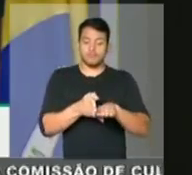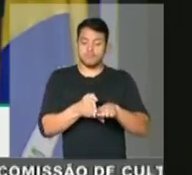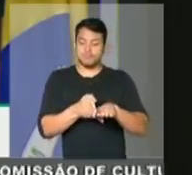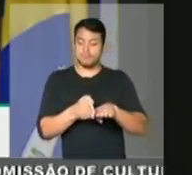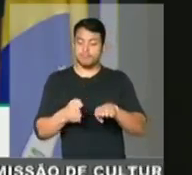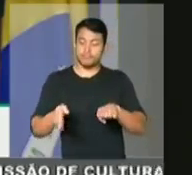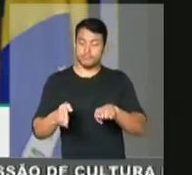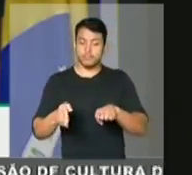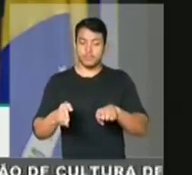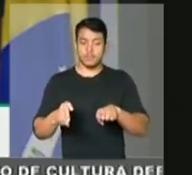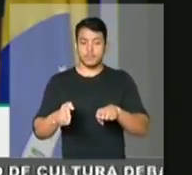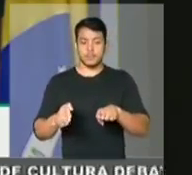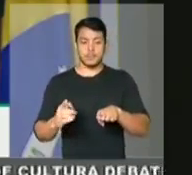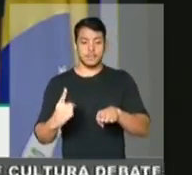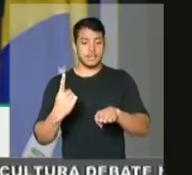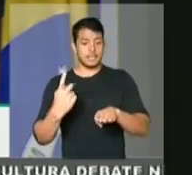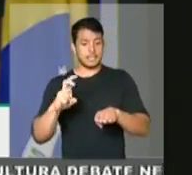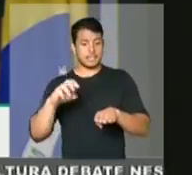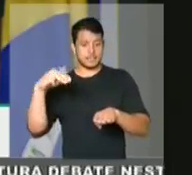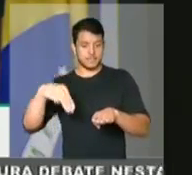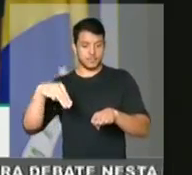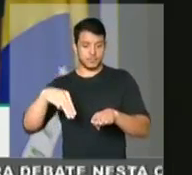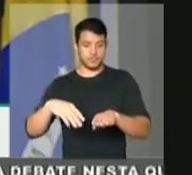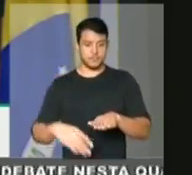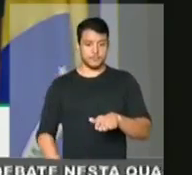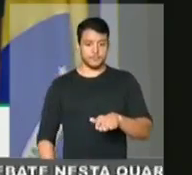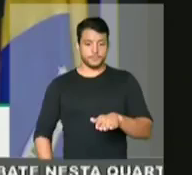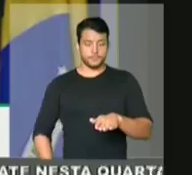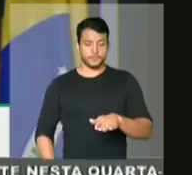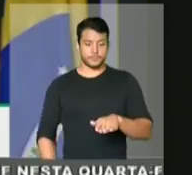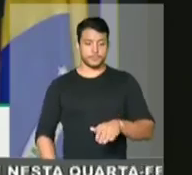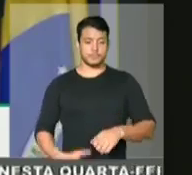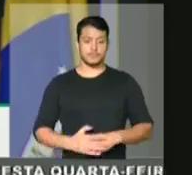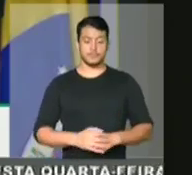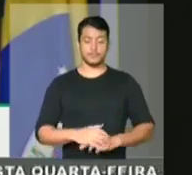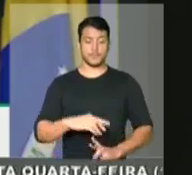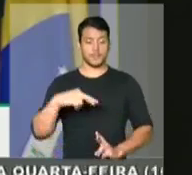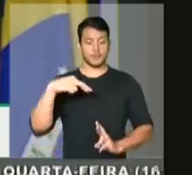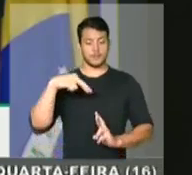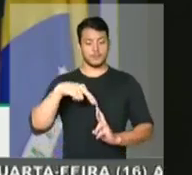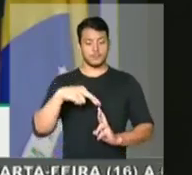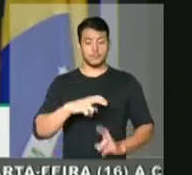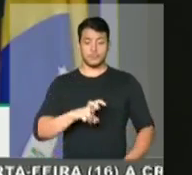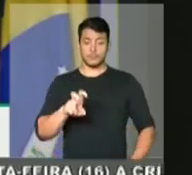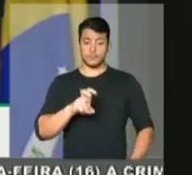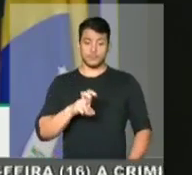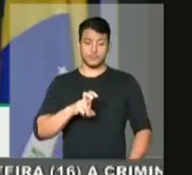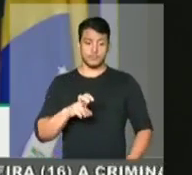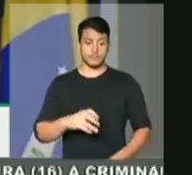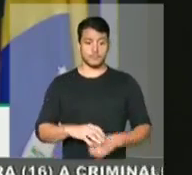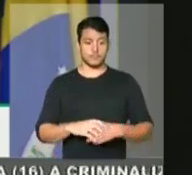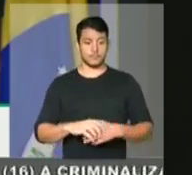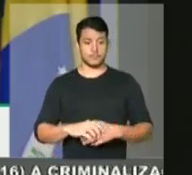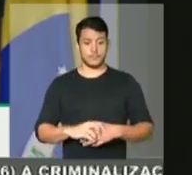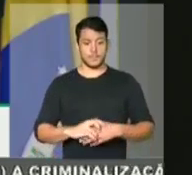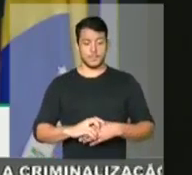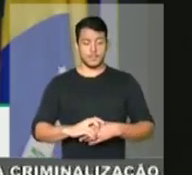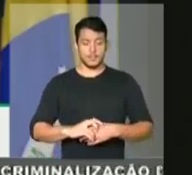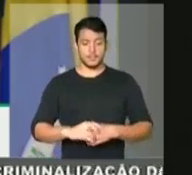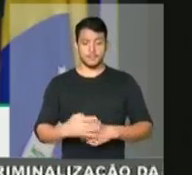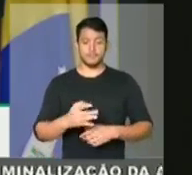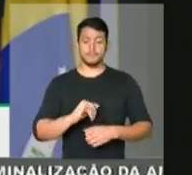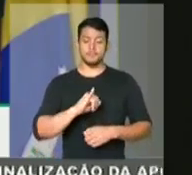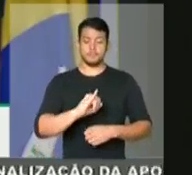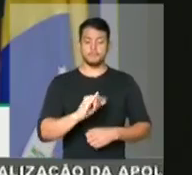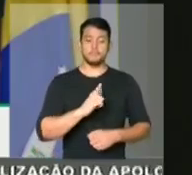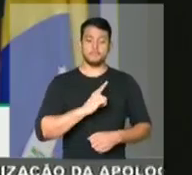edificável de, no mínimo, 15 metros. Parágrafo 5º. As edificações localizadas nas